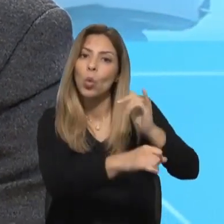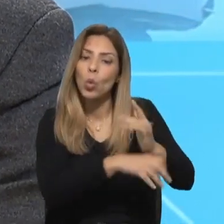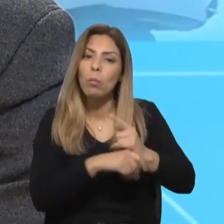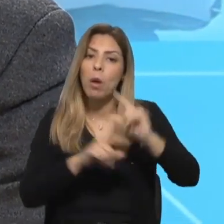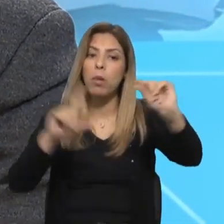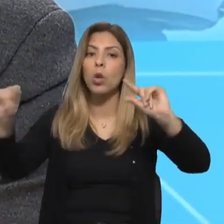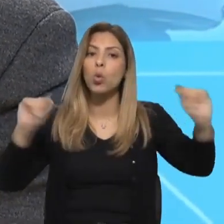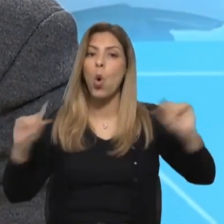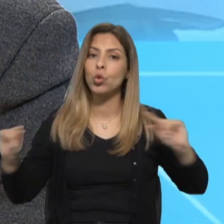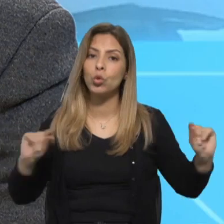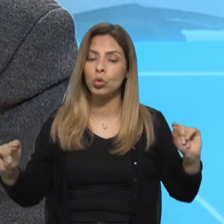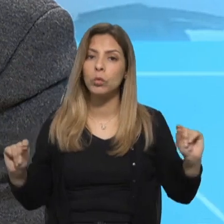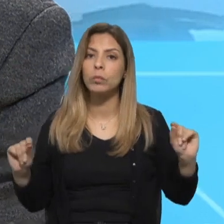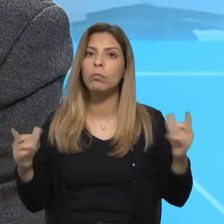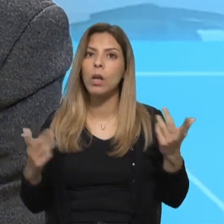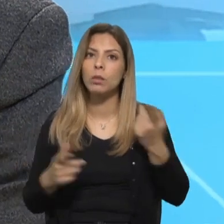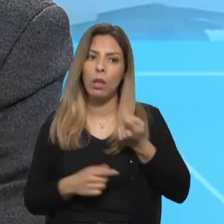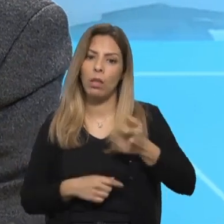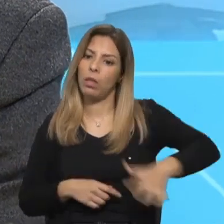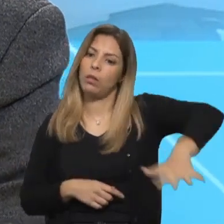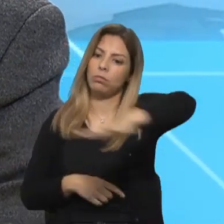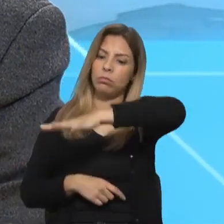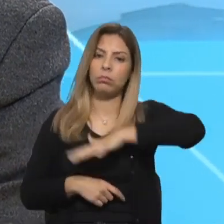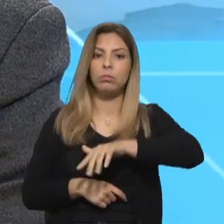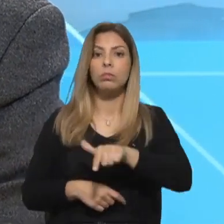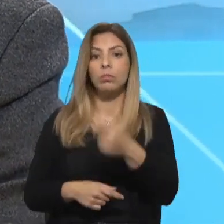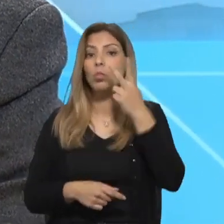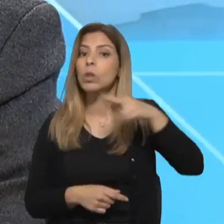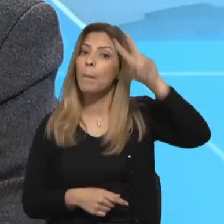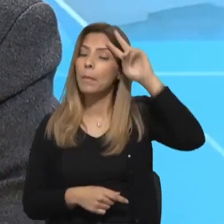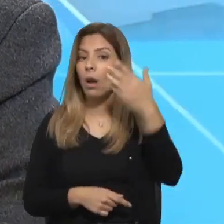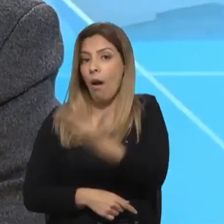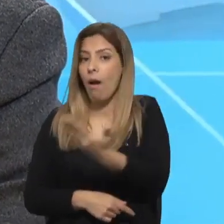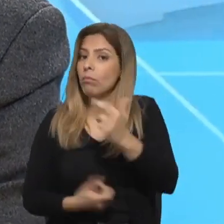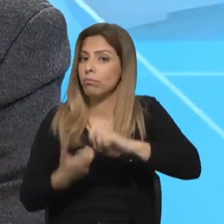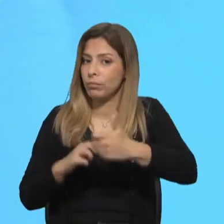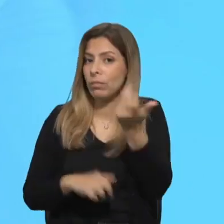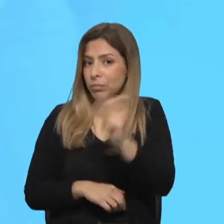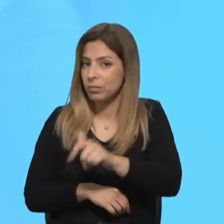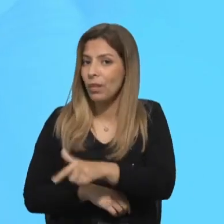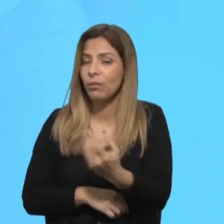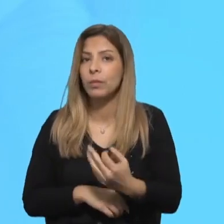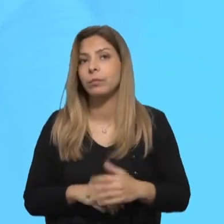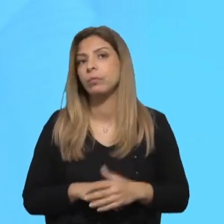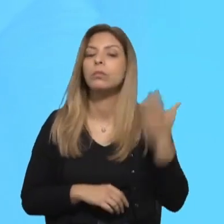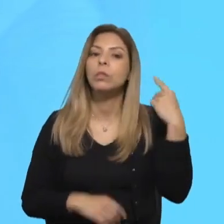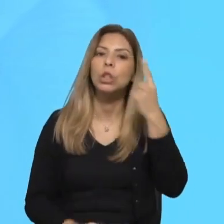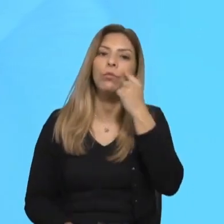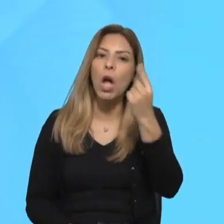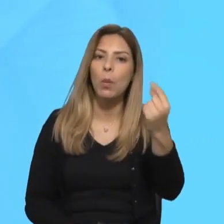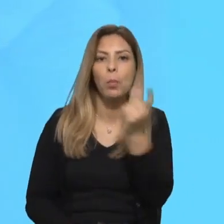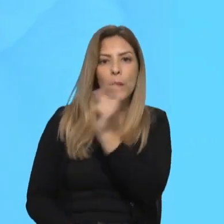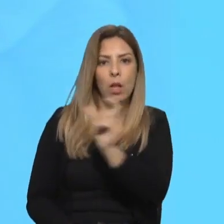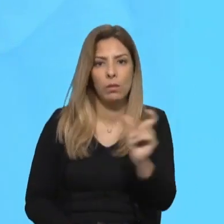no nosso mundo, digamos, da lusofonia, no caso de Moçambique, infelizmente. Deixe-me ir a estes verbos que o Papa Francisco nos